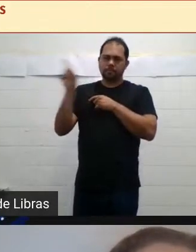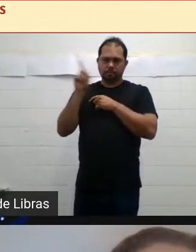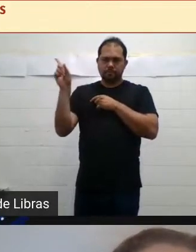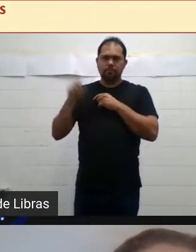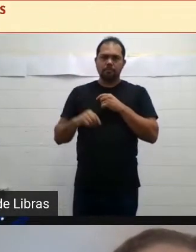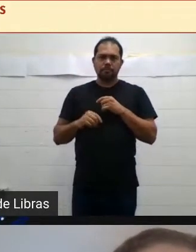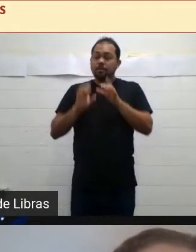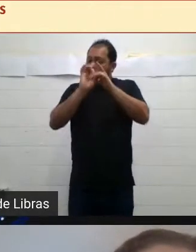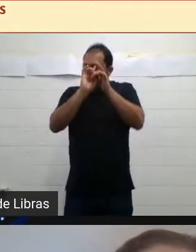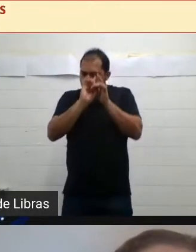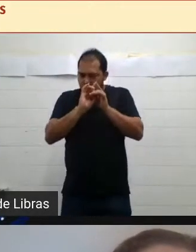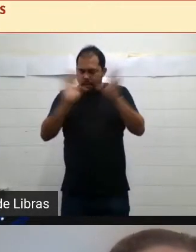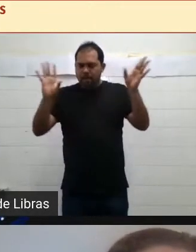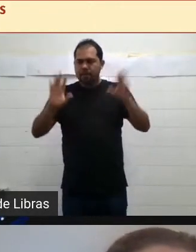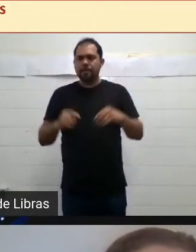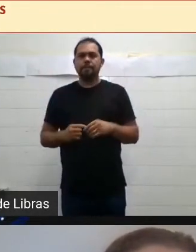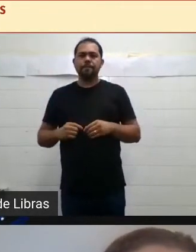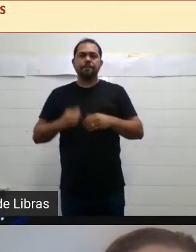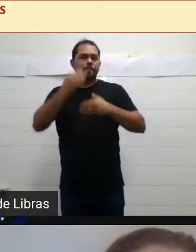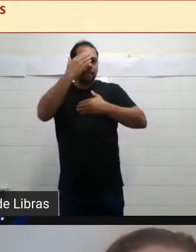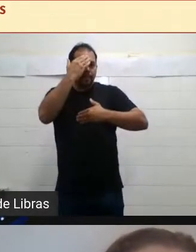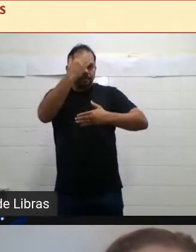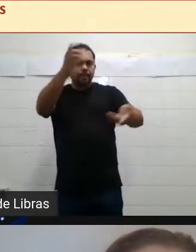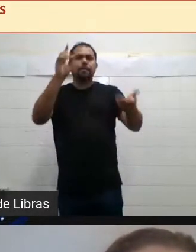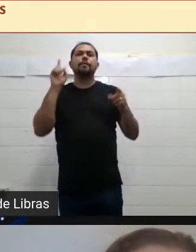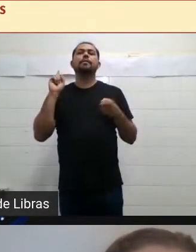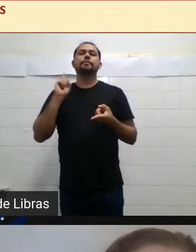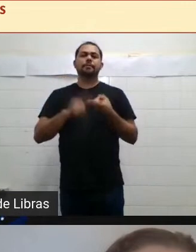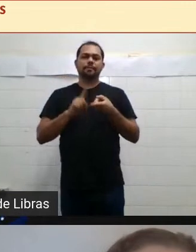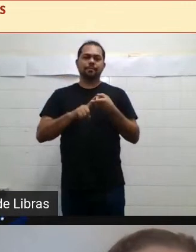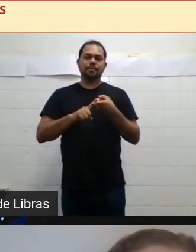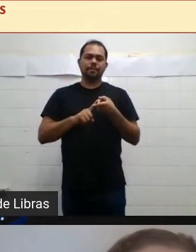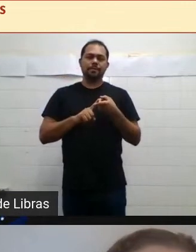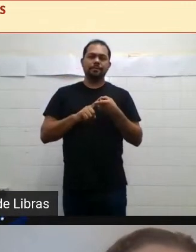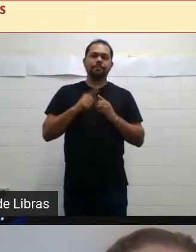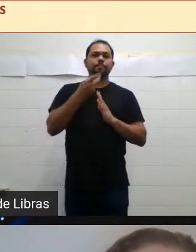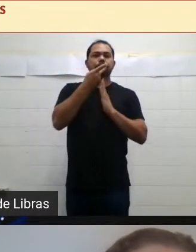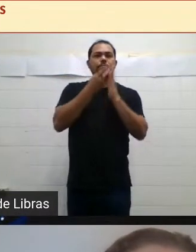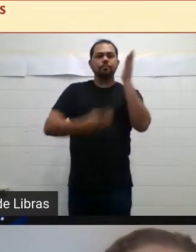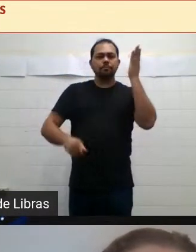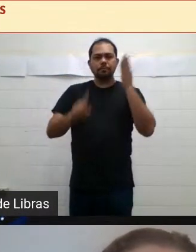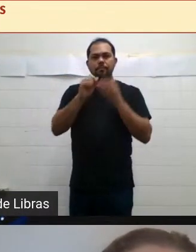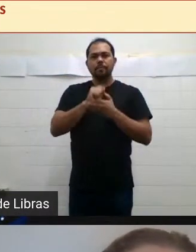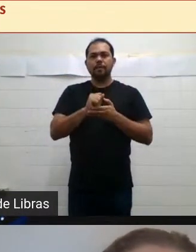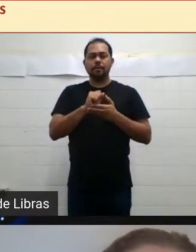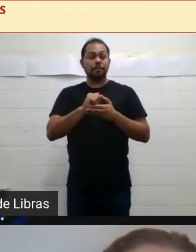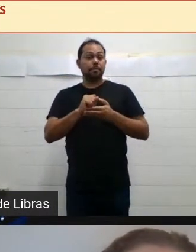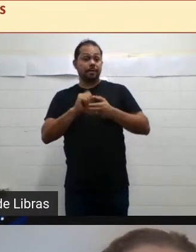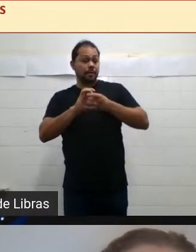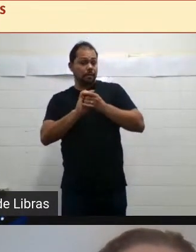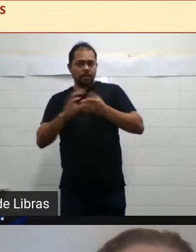disponível. Eu queria agradecer também ao programa, né, pela oportunidade